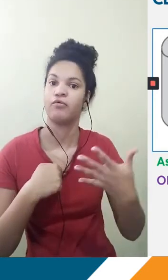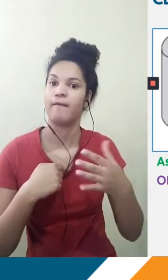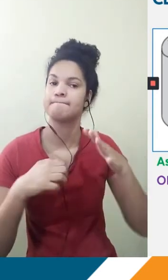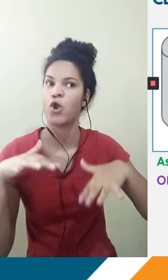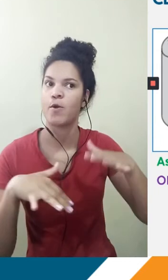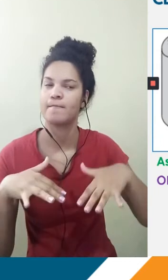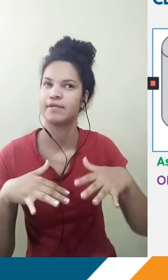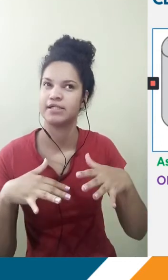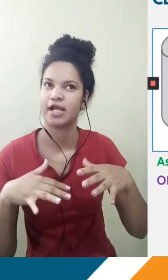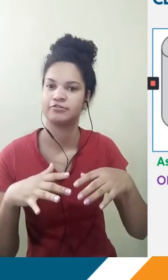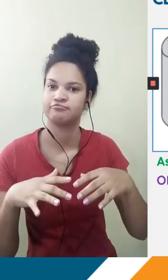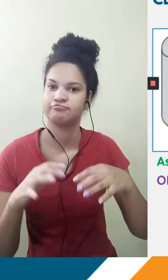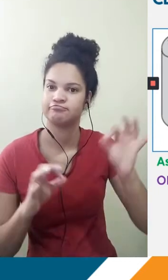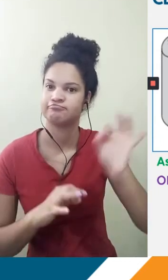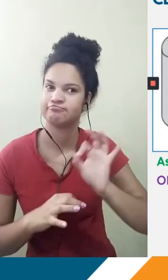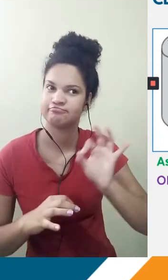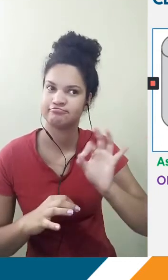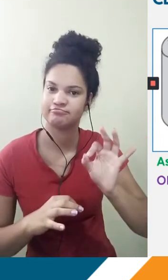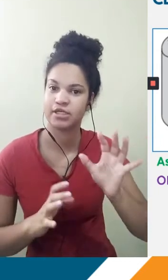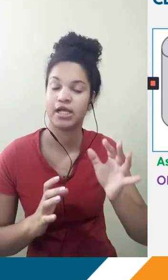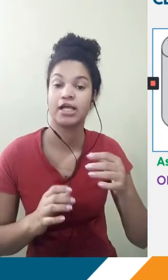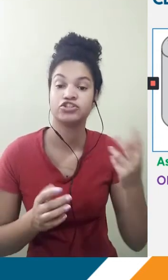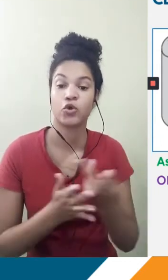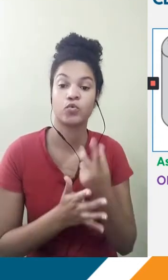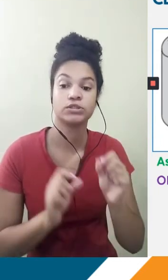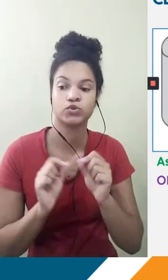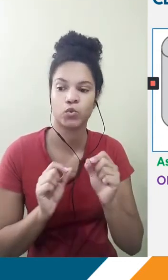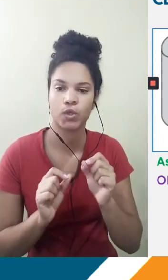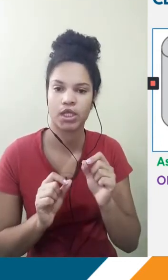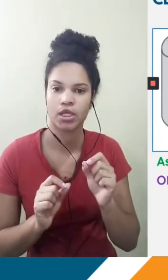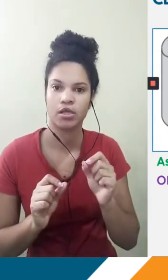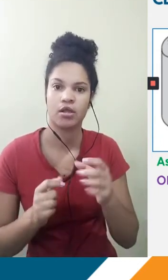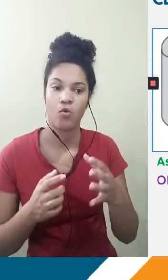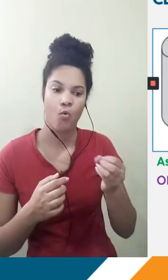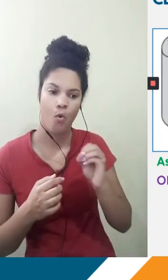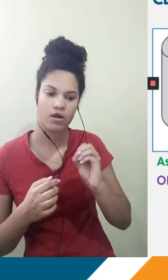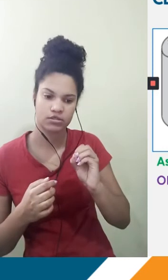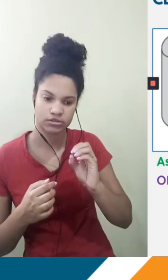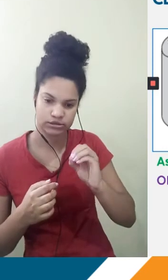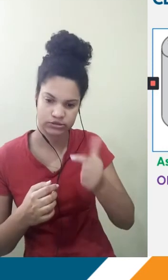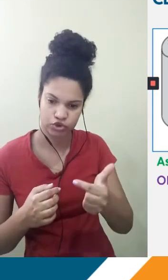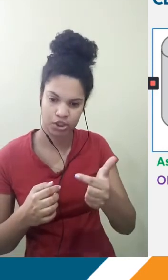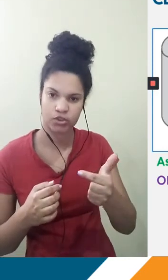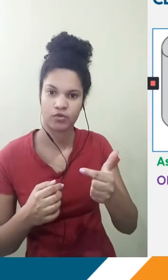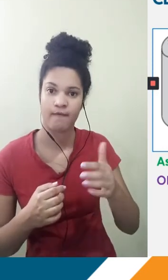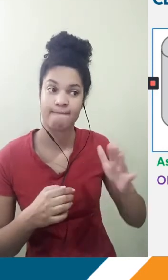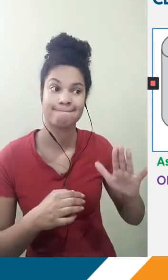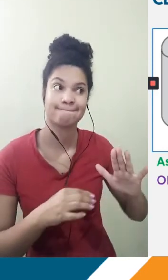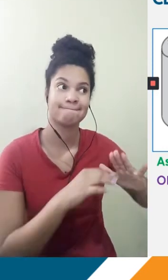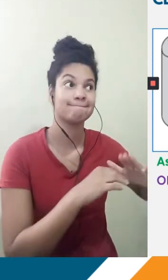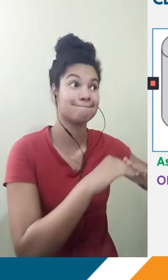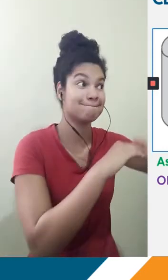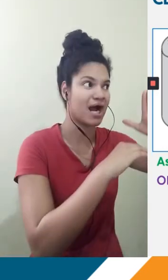maior passagem de oxigênio do ambiente onde tem mais gás oxigênio para o local onde tem menos